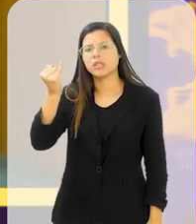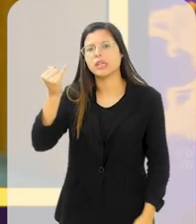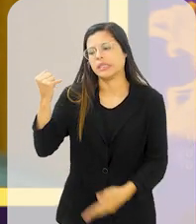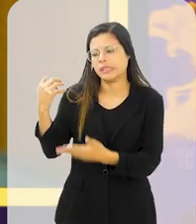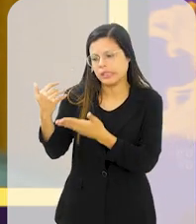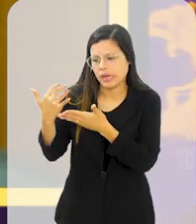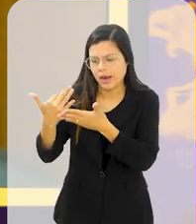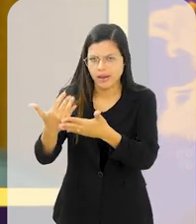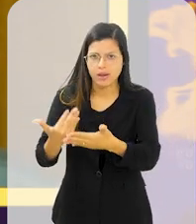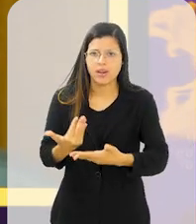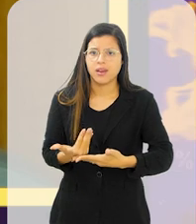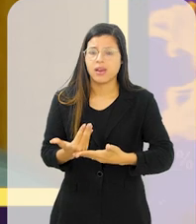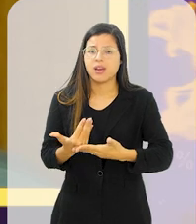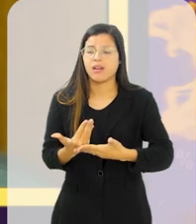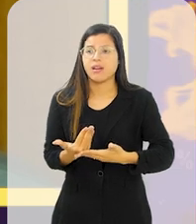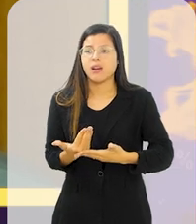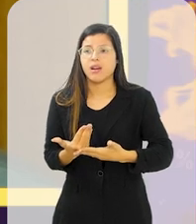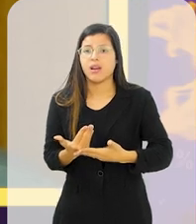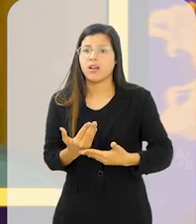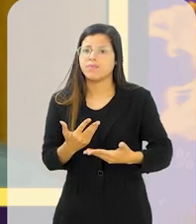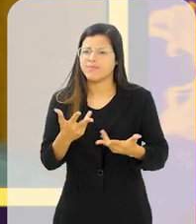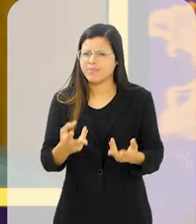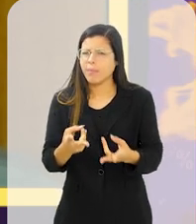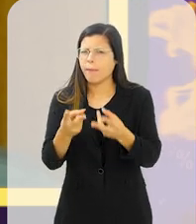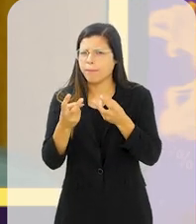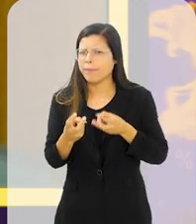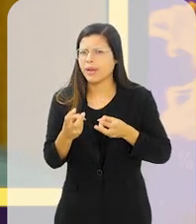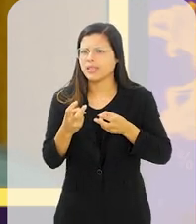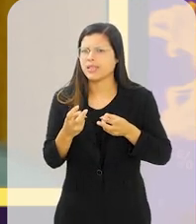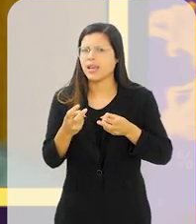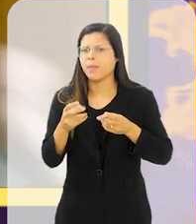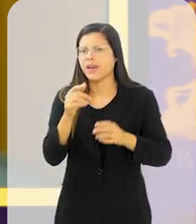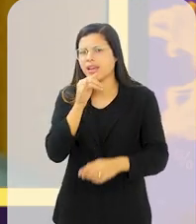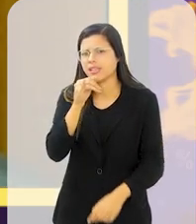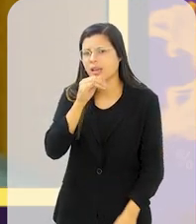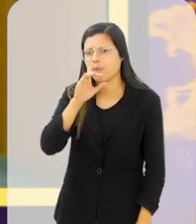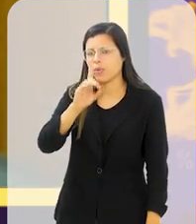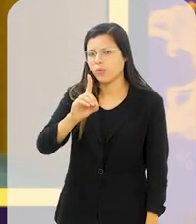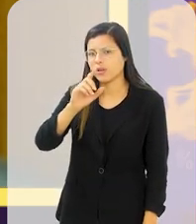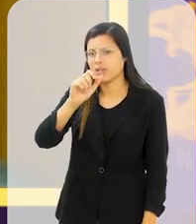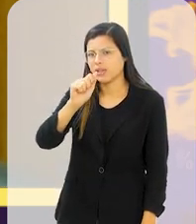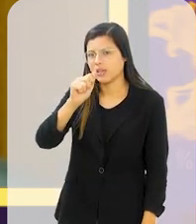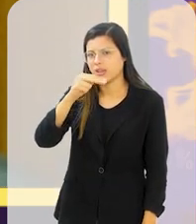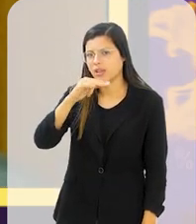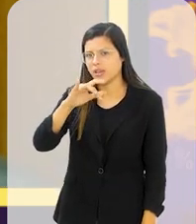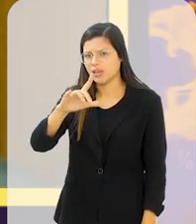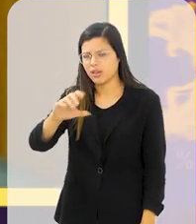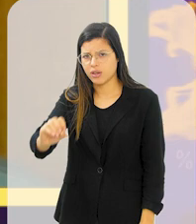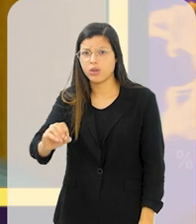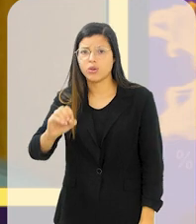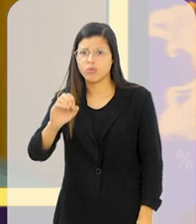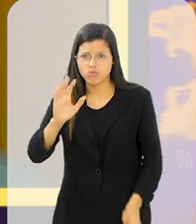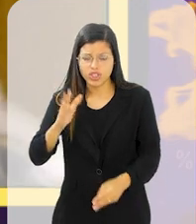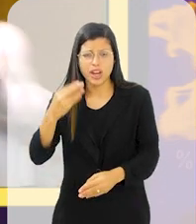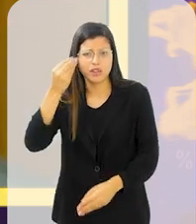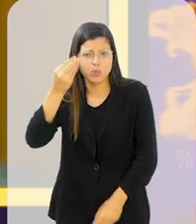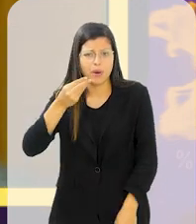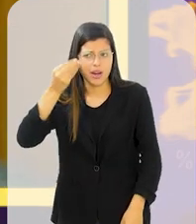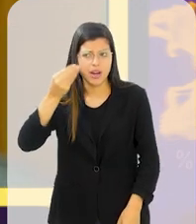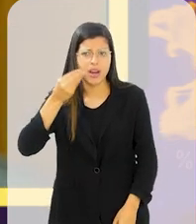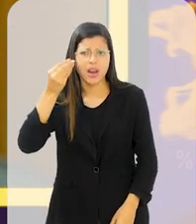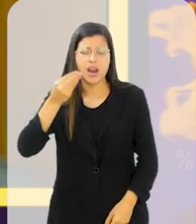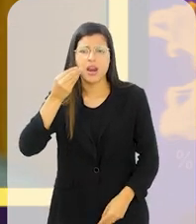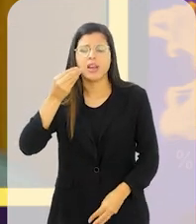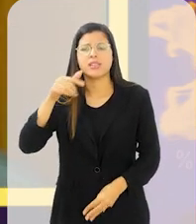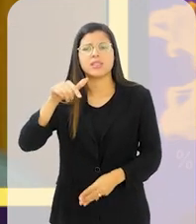colegas que levam o projeto muito a sério. A gente percebe as reações do Danilo, que é um cara muito cascudo em termos de seleção, do próprio